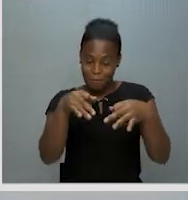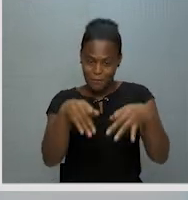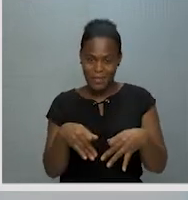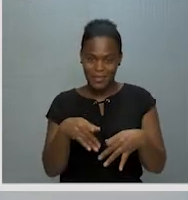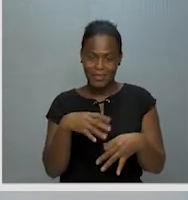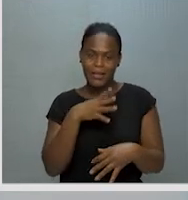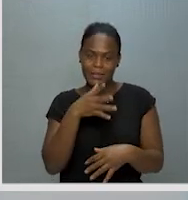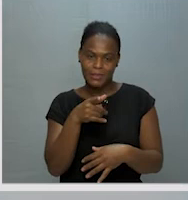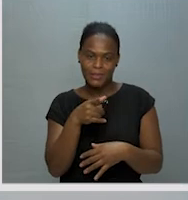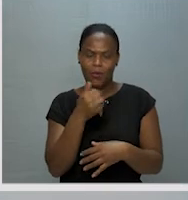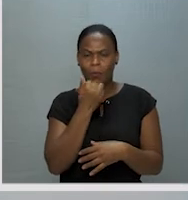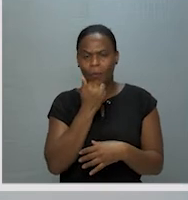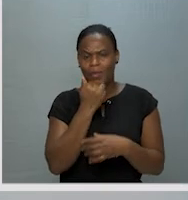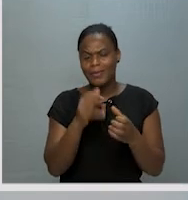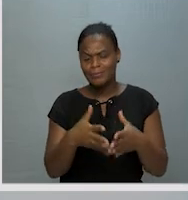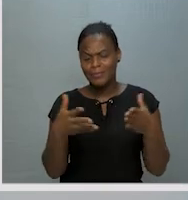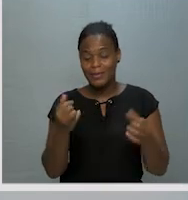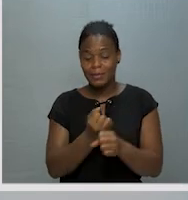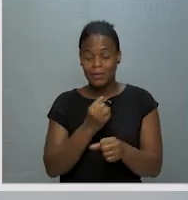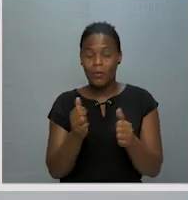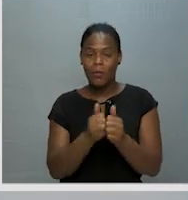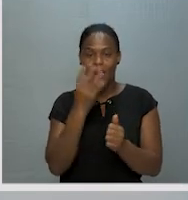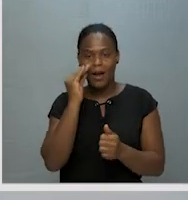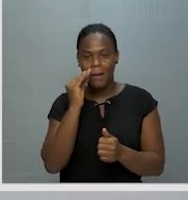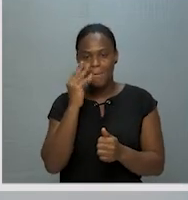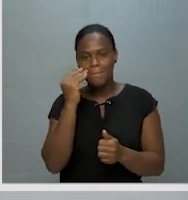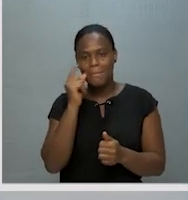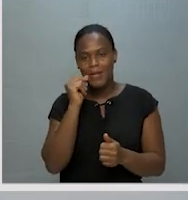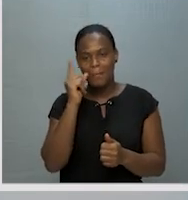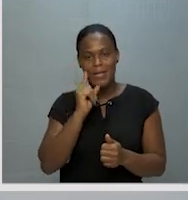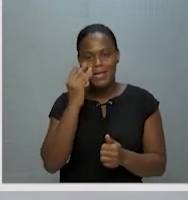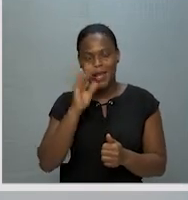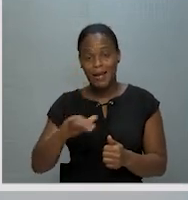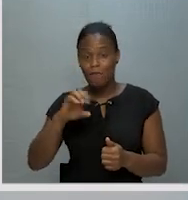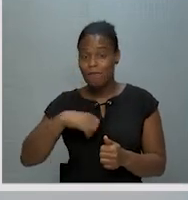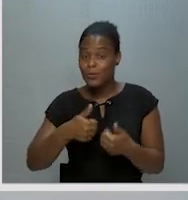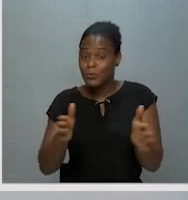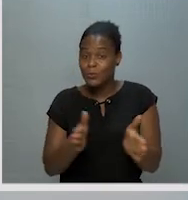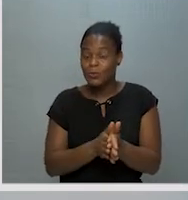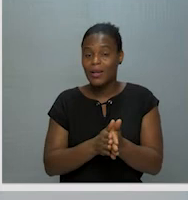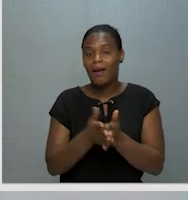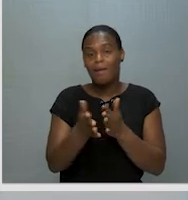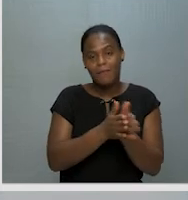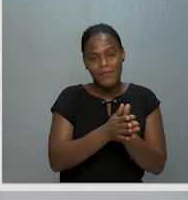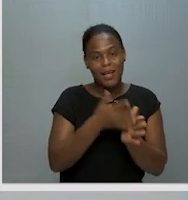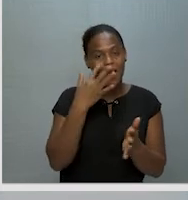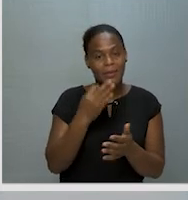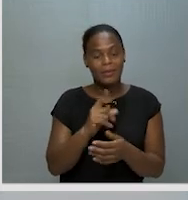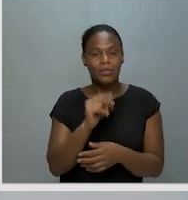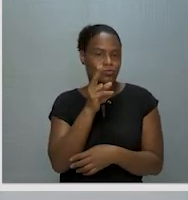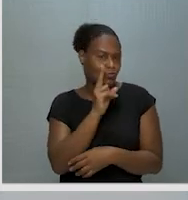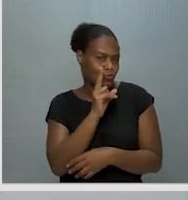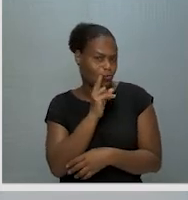Integradas. Confesso, foi um prazer muito grande trabalhar com os meninos e meninas de Cabo Verde inteiro. E aproveitamos ainda para